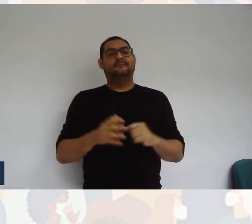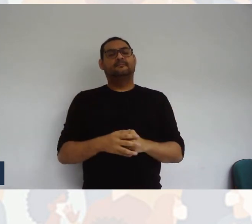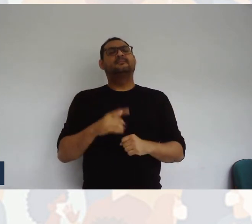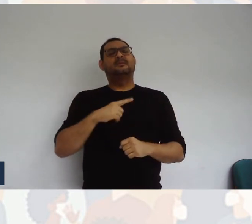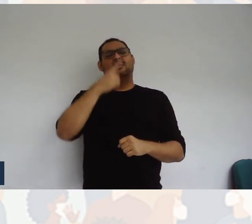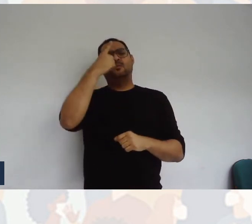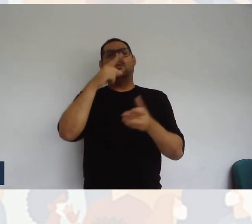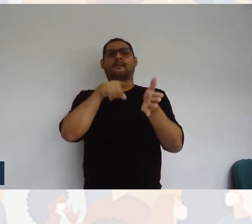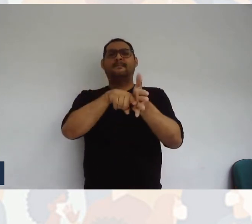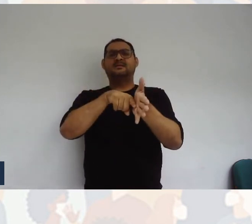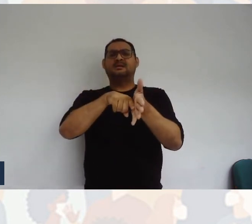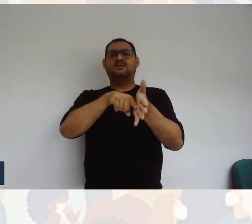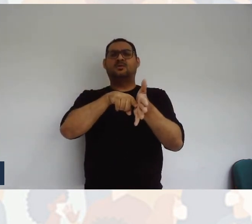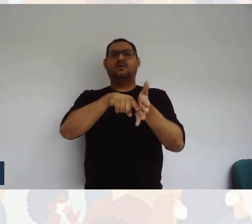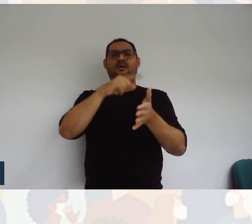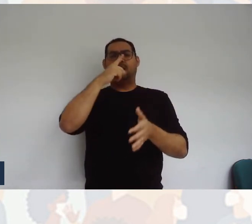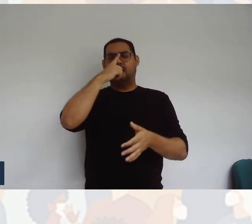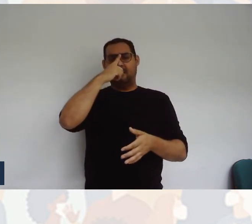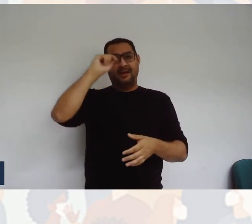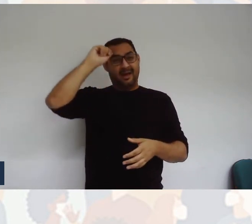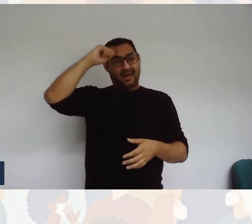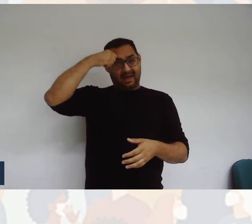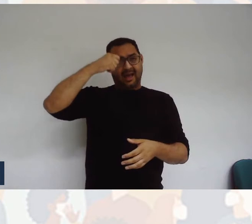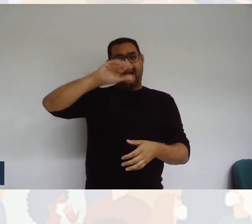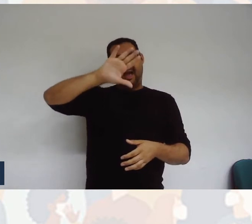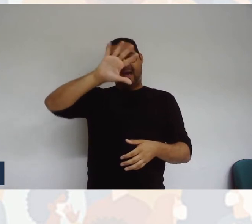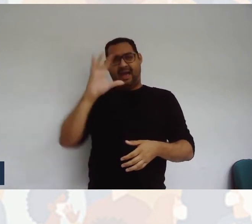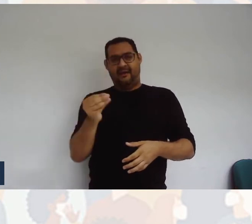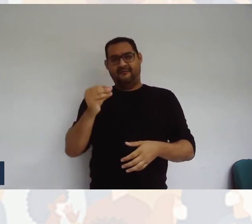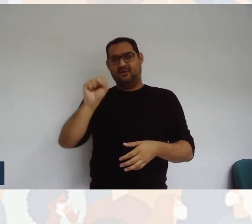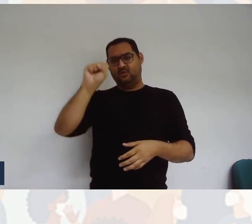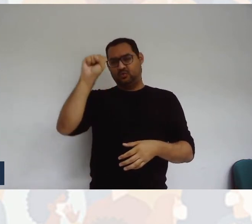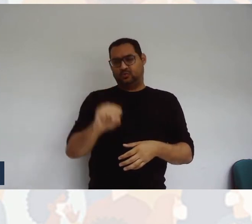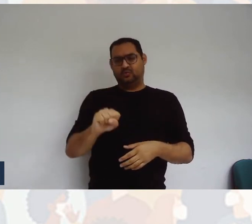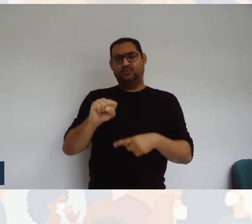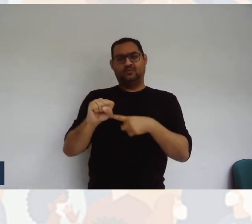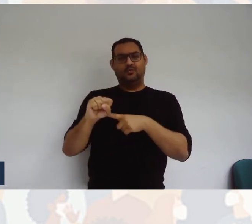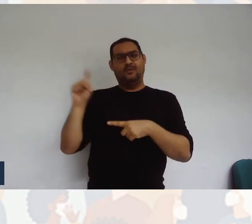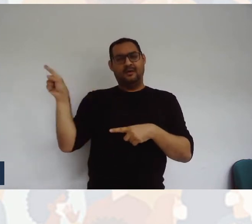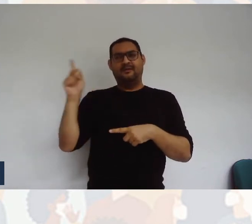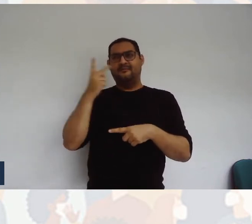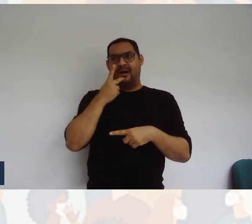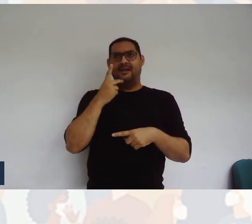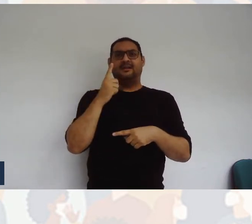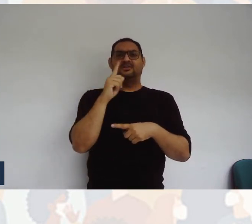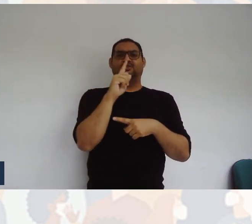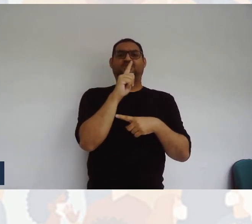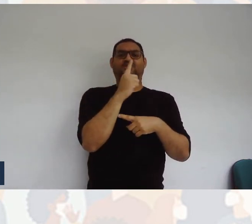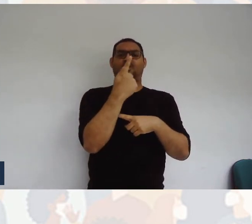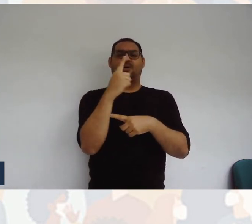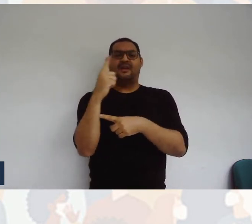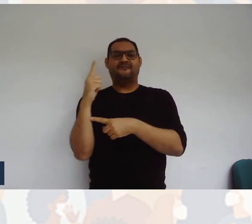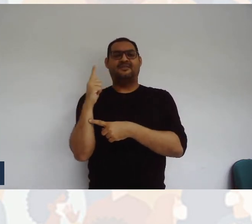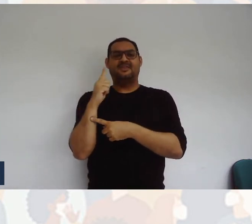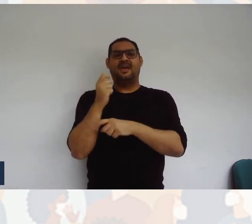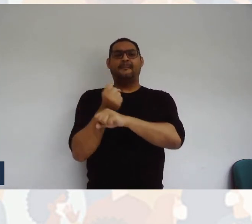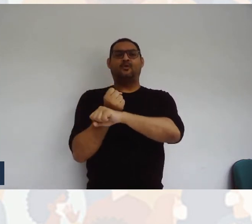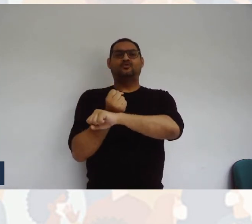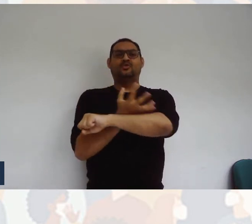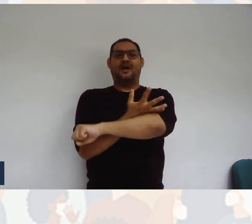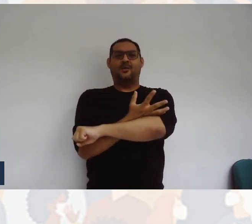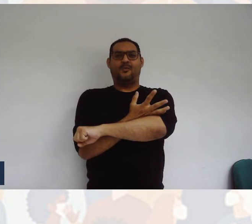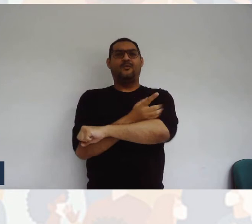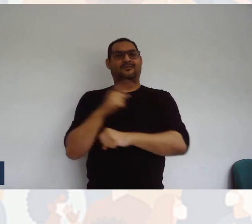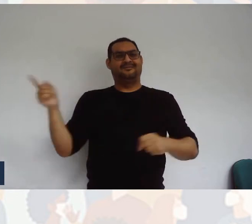do Sul chama de geografias emocionais que estão investidas ali.